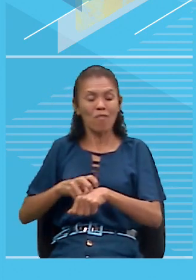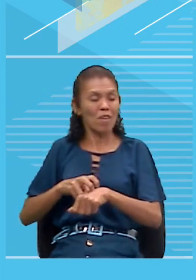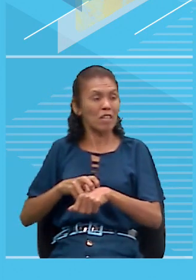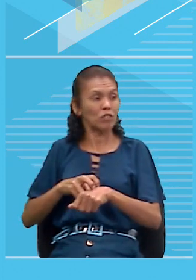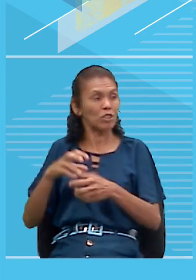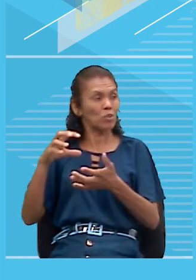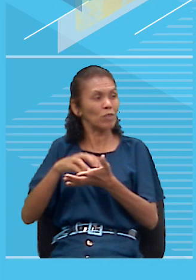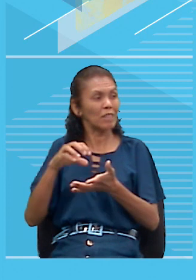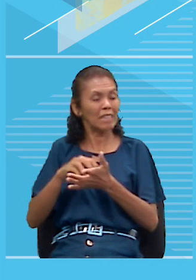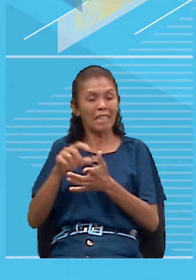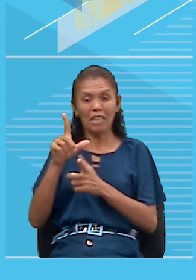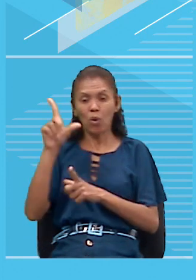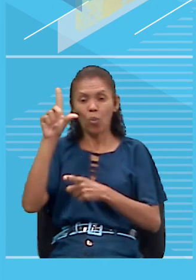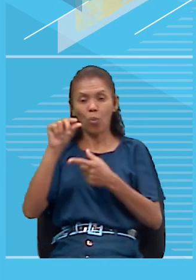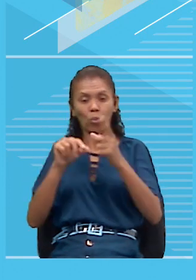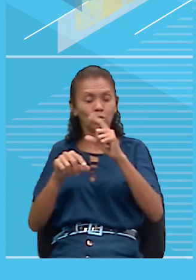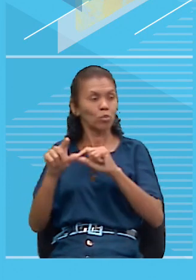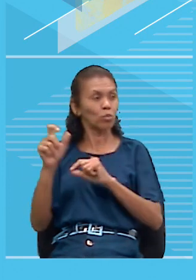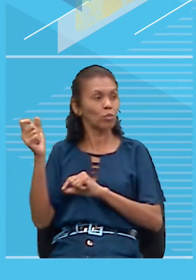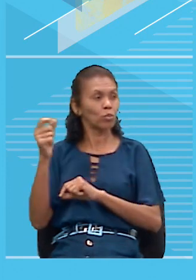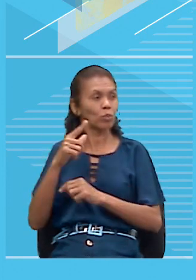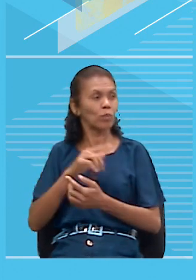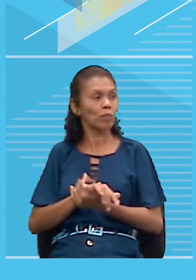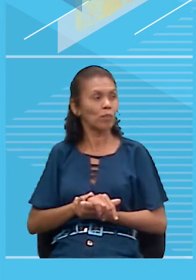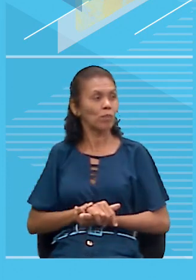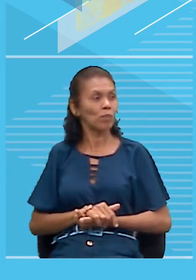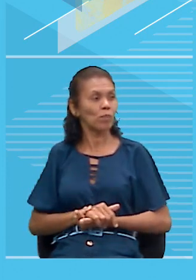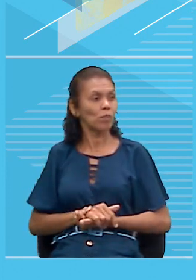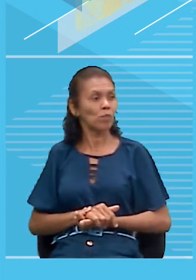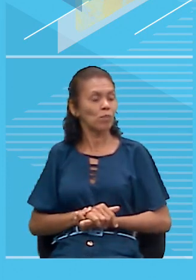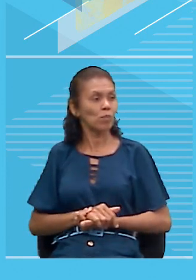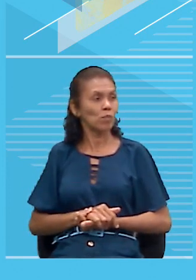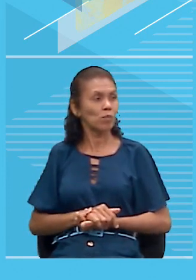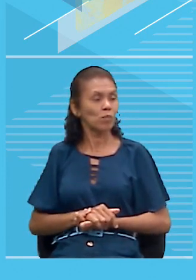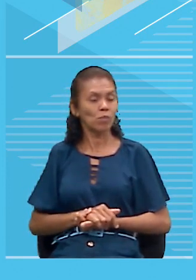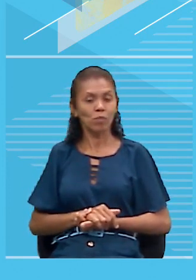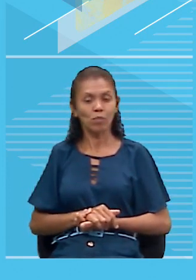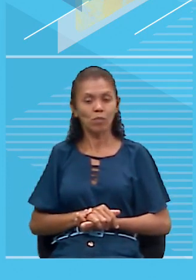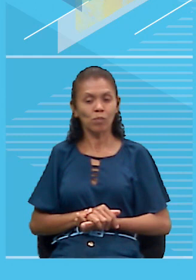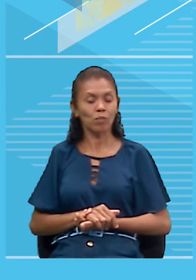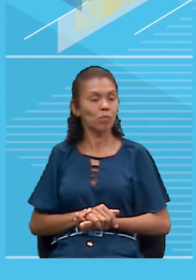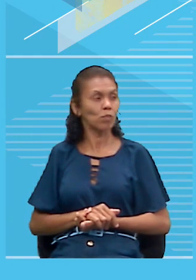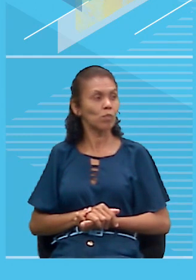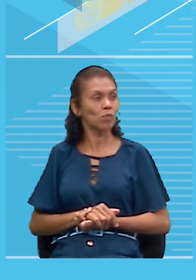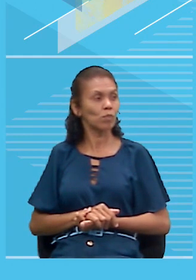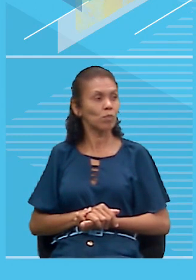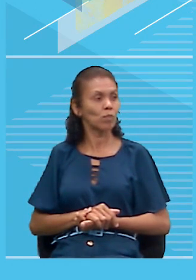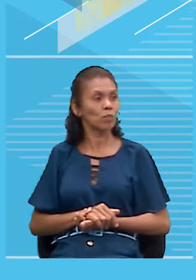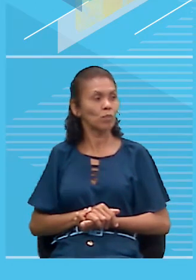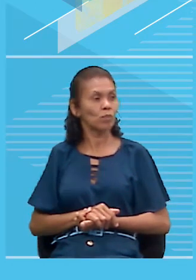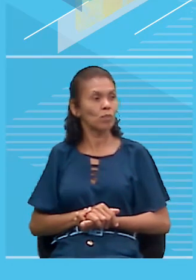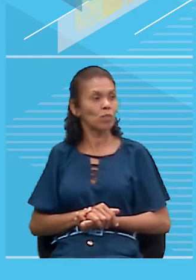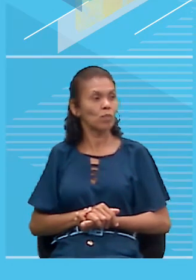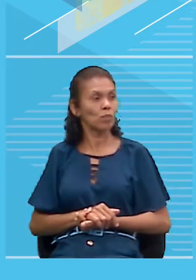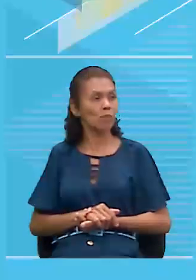cordistão galera eu queria terminar logo só com imagem vou ter que dar bem aqui um salto só uma imagem aqui bem assustadora